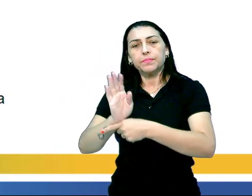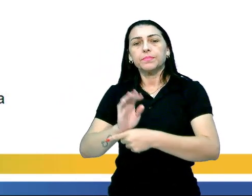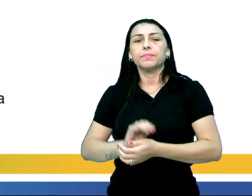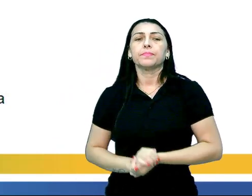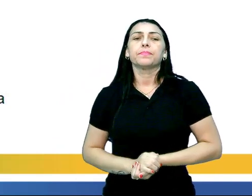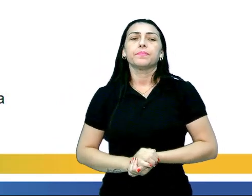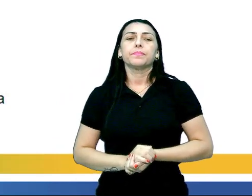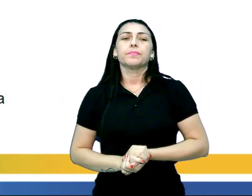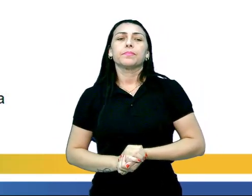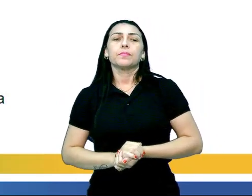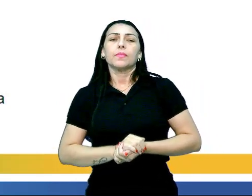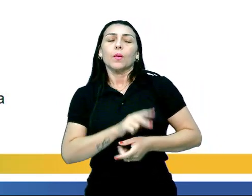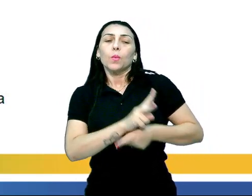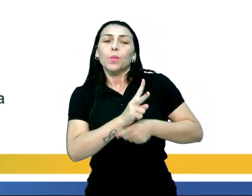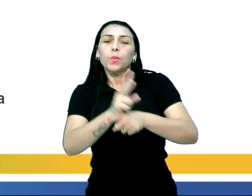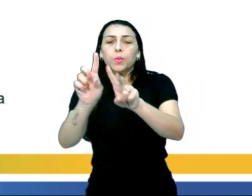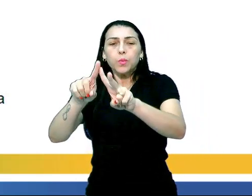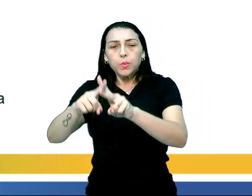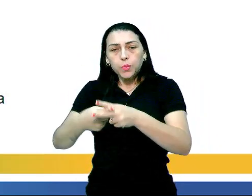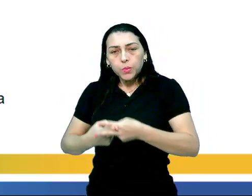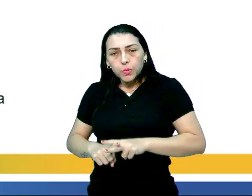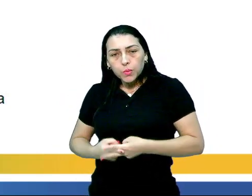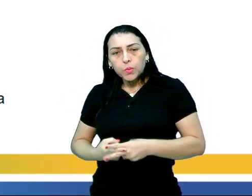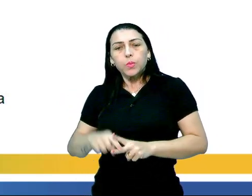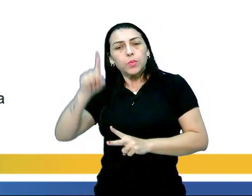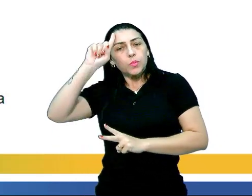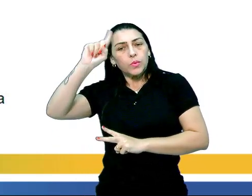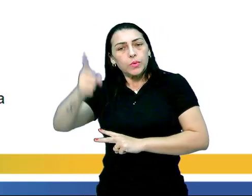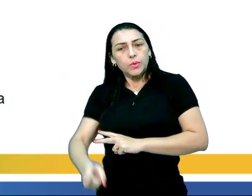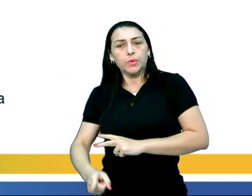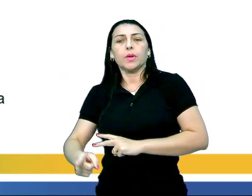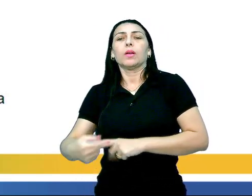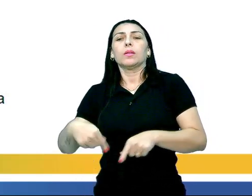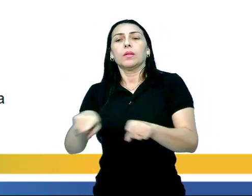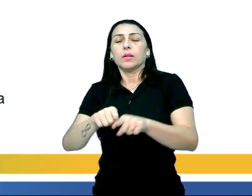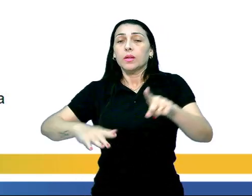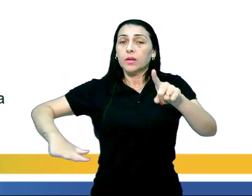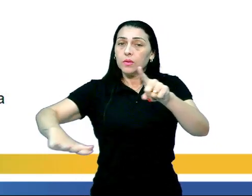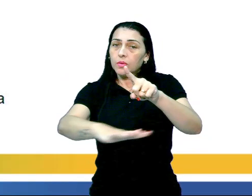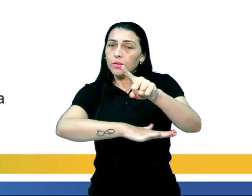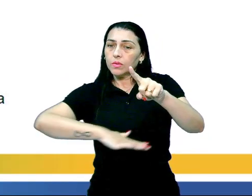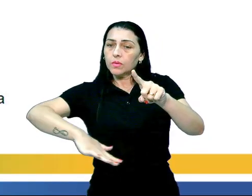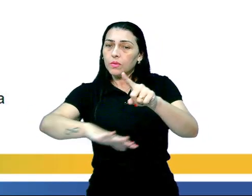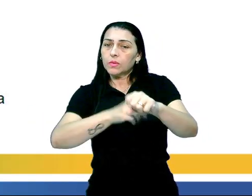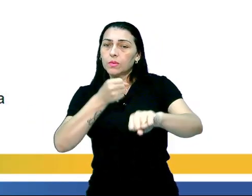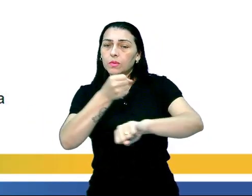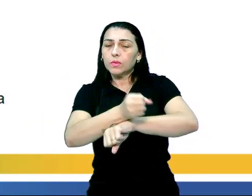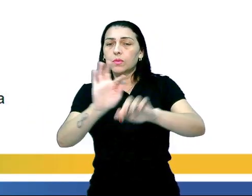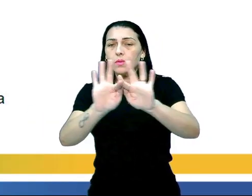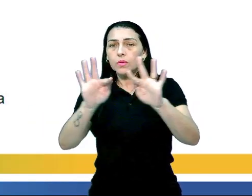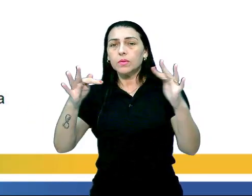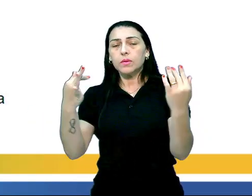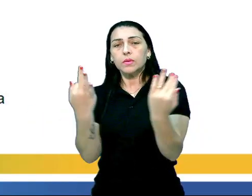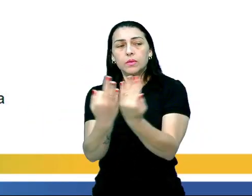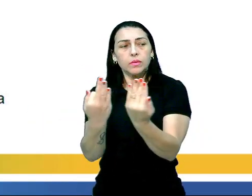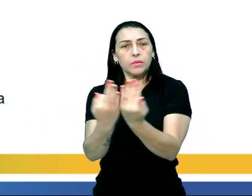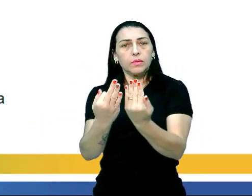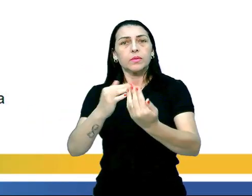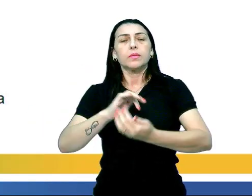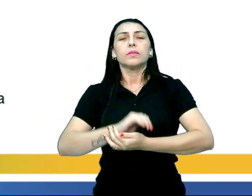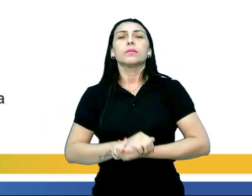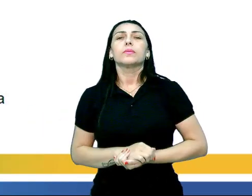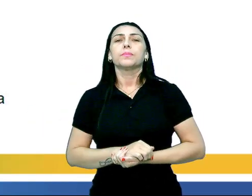letra B, manutenção do status quo gerencial e dos padrões de